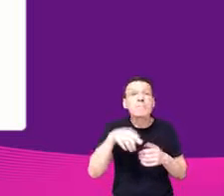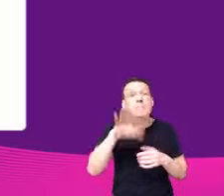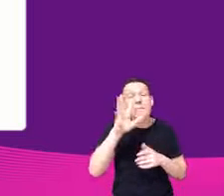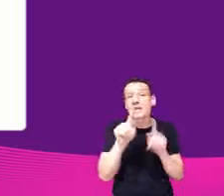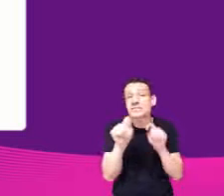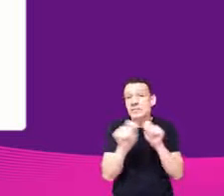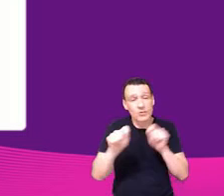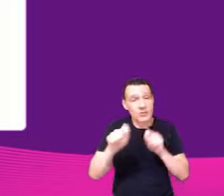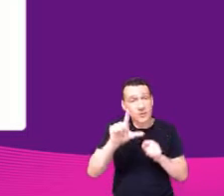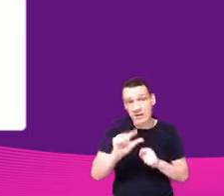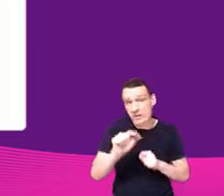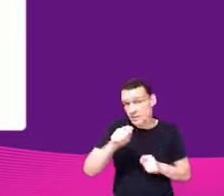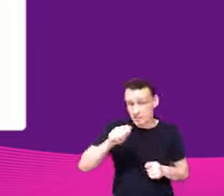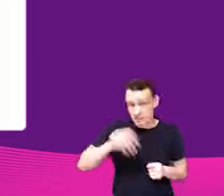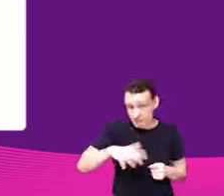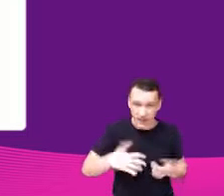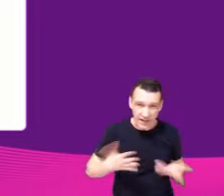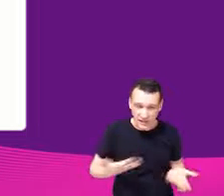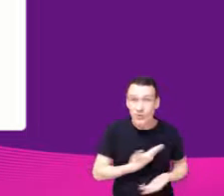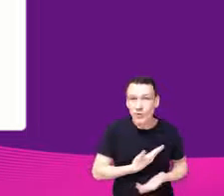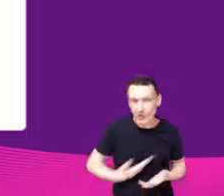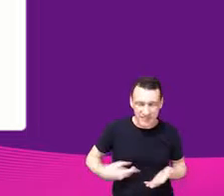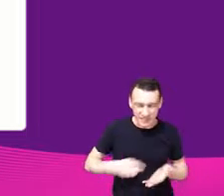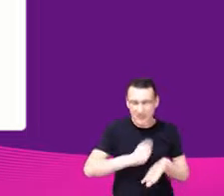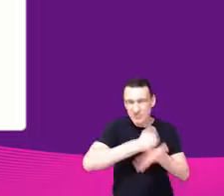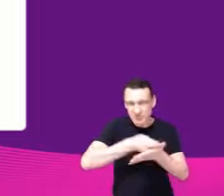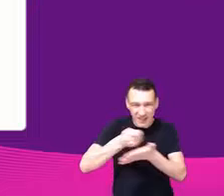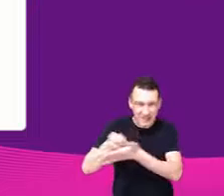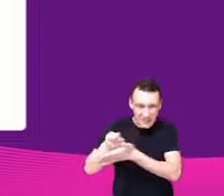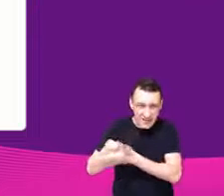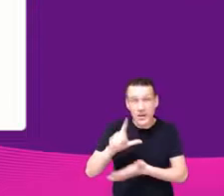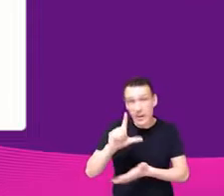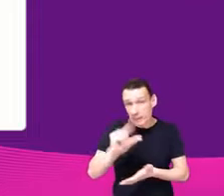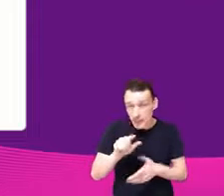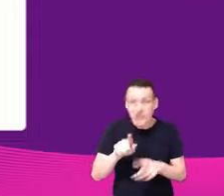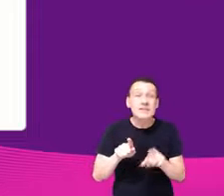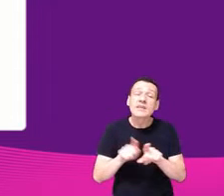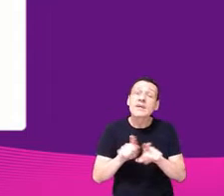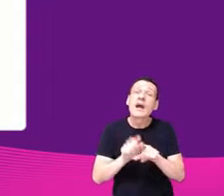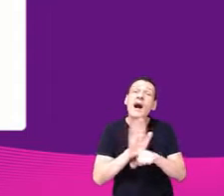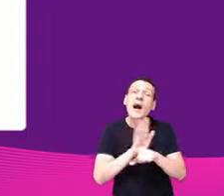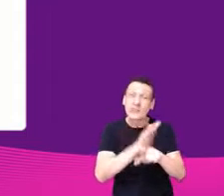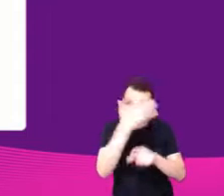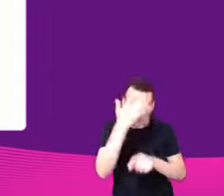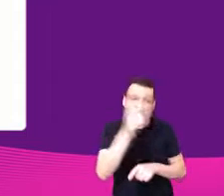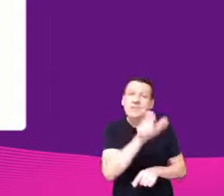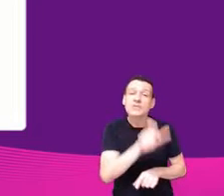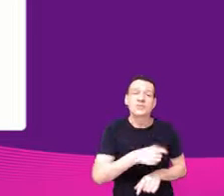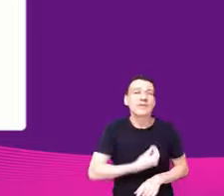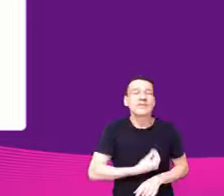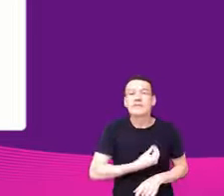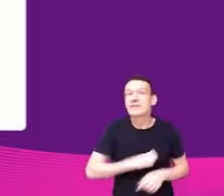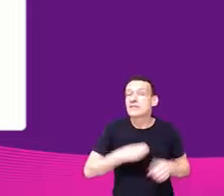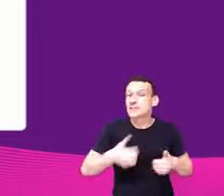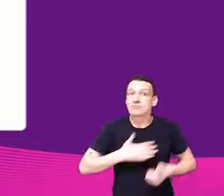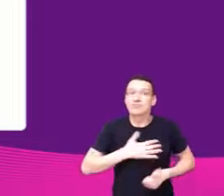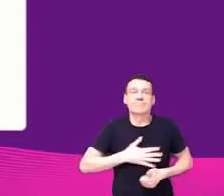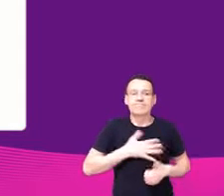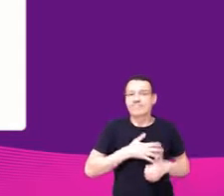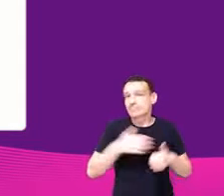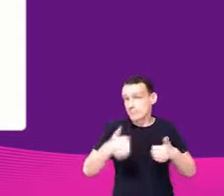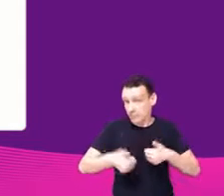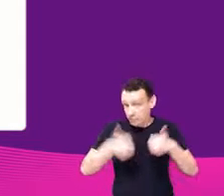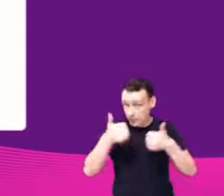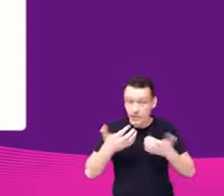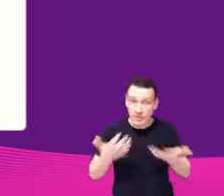saúde e, do ponto de vista de paciente, com melhor qualidade de vida, né? Então, programas robustos de transplante